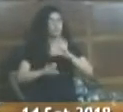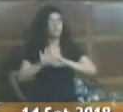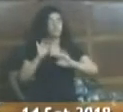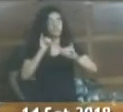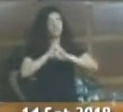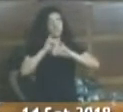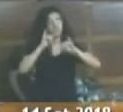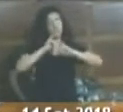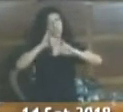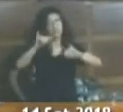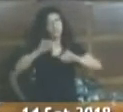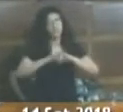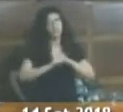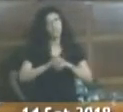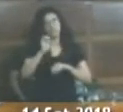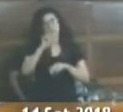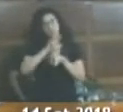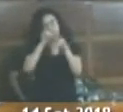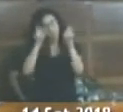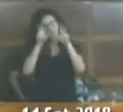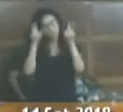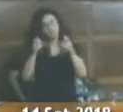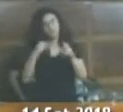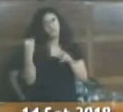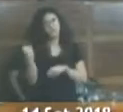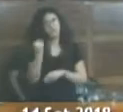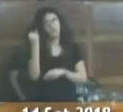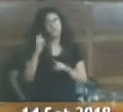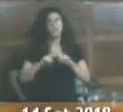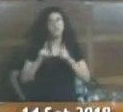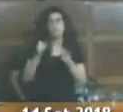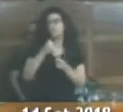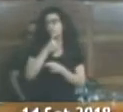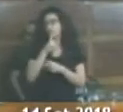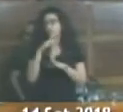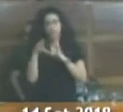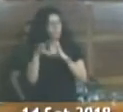divulgação, né, que é um tema muito importante para a gente, mas, infelizmente, a comunicação não chegou a todos.